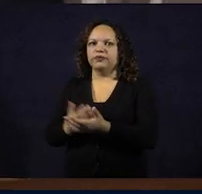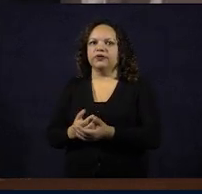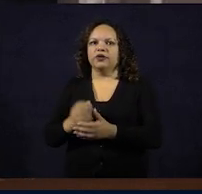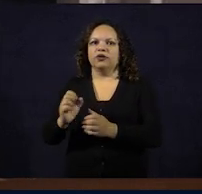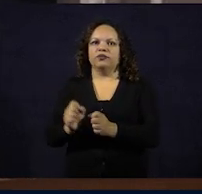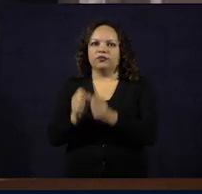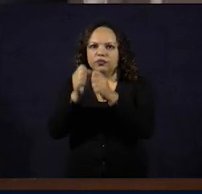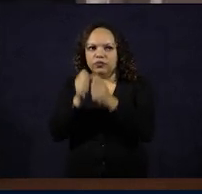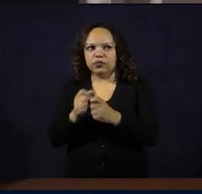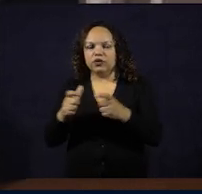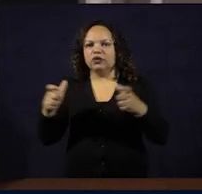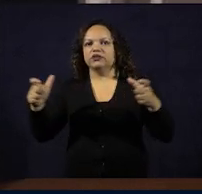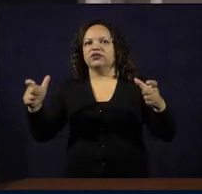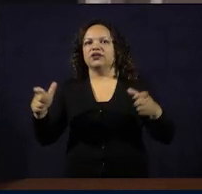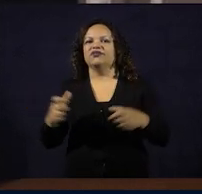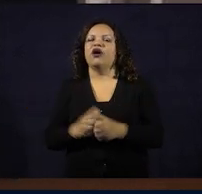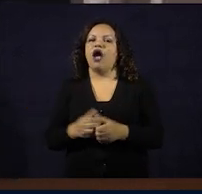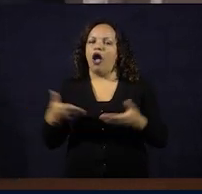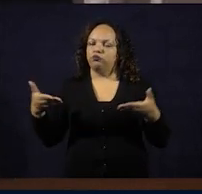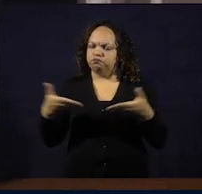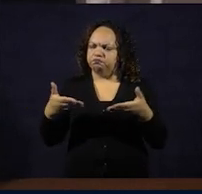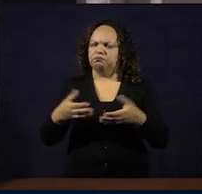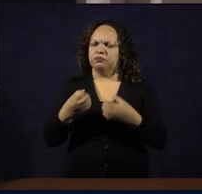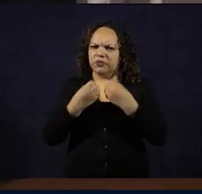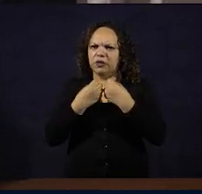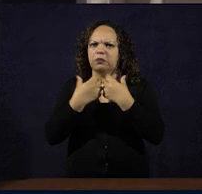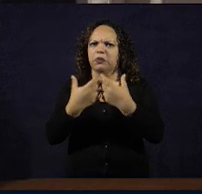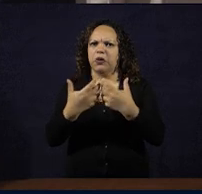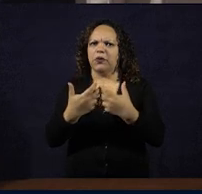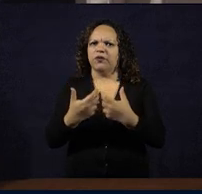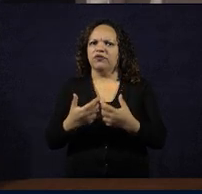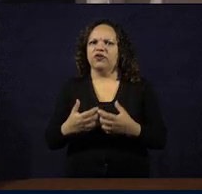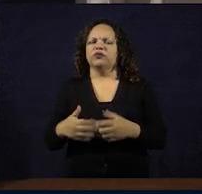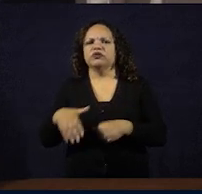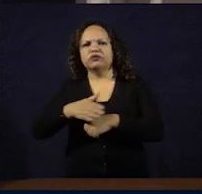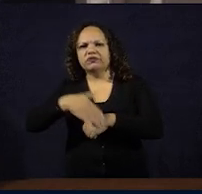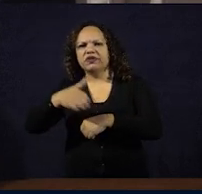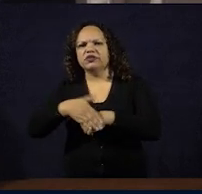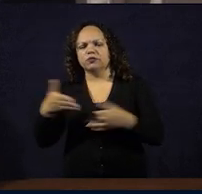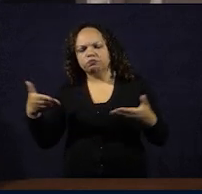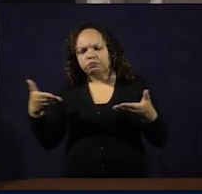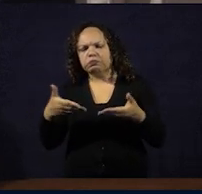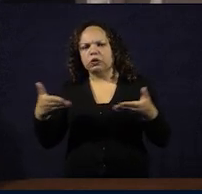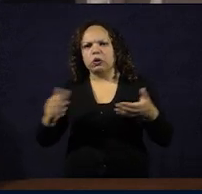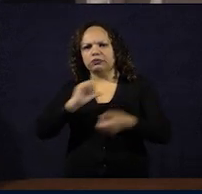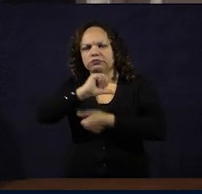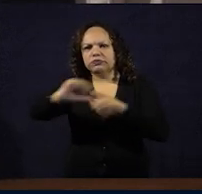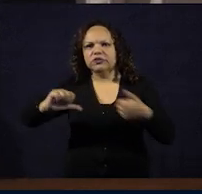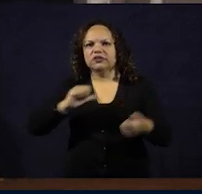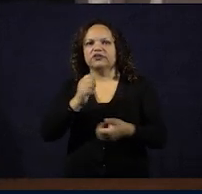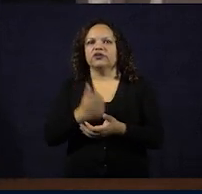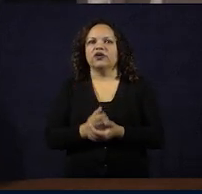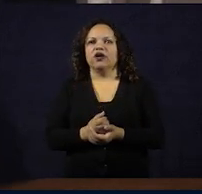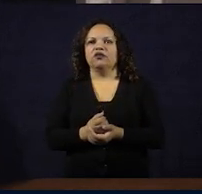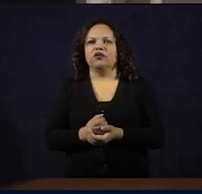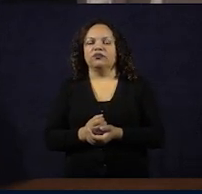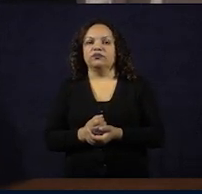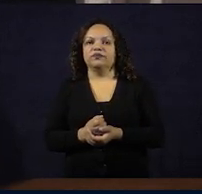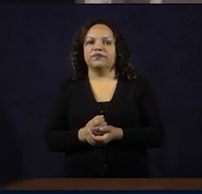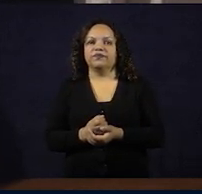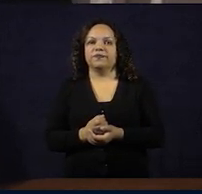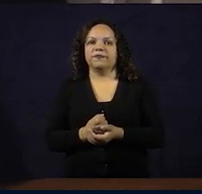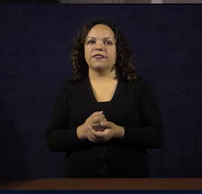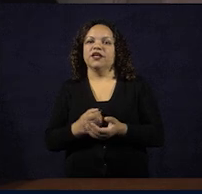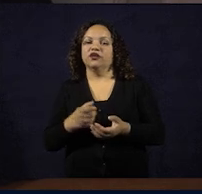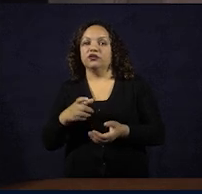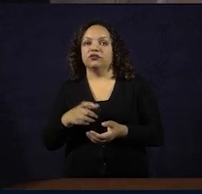falando olha acho que o mercado tá melhor vamos fazer agora a transação aí fomos fazer a transação